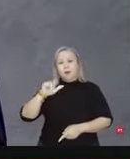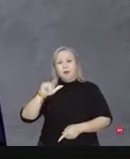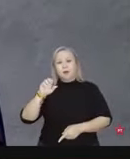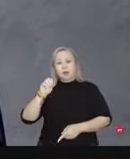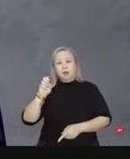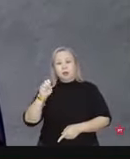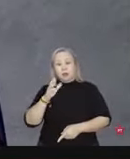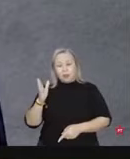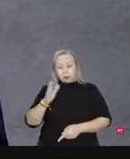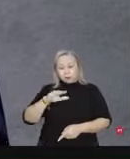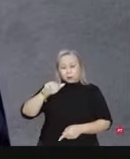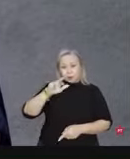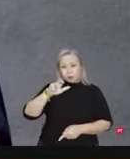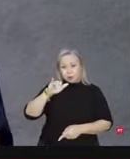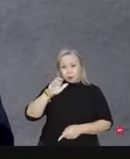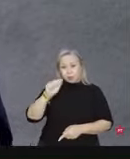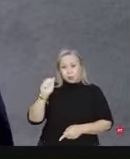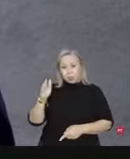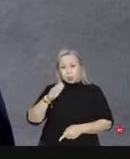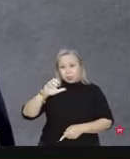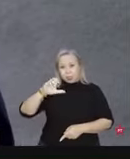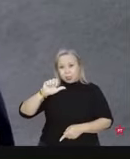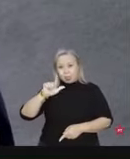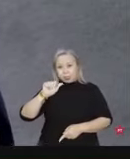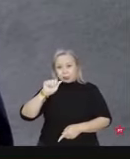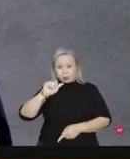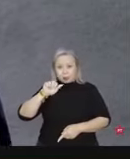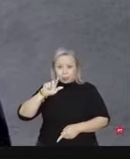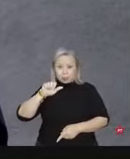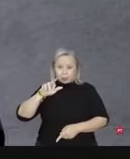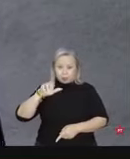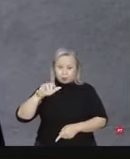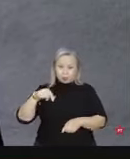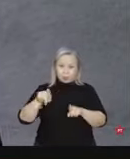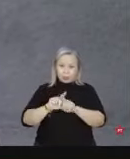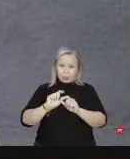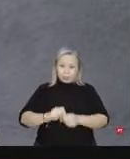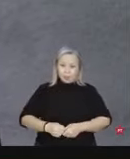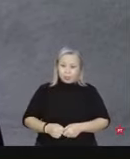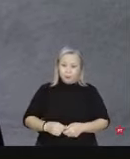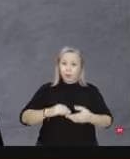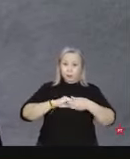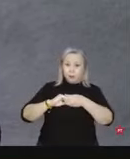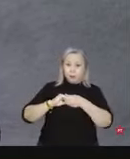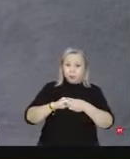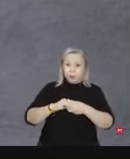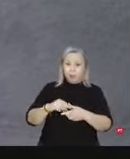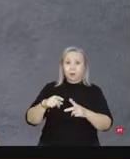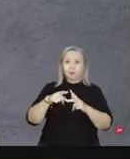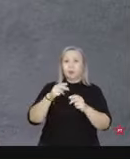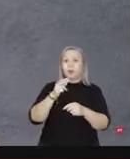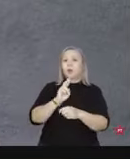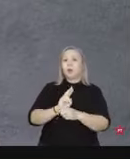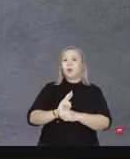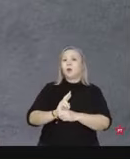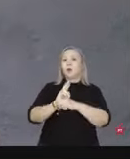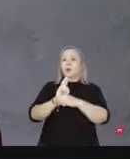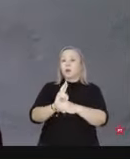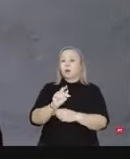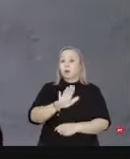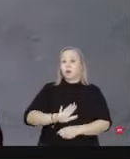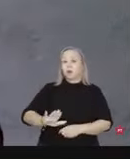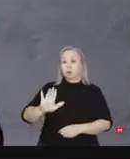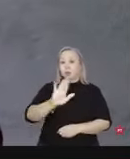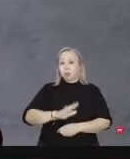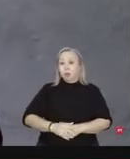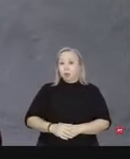Cláudia Bucanelli Pinheiro e André Ramos Tavares. Cumprimento o Procurador-Geral da República e também Procurador-Geral